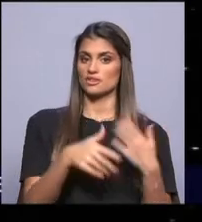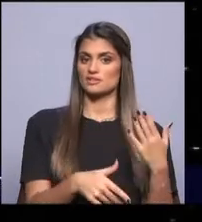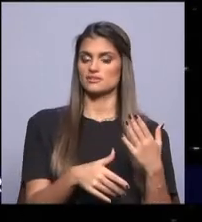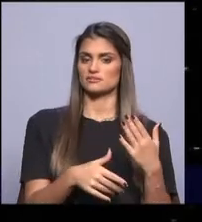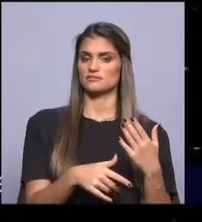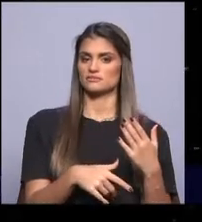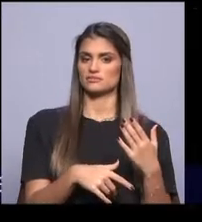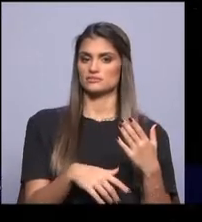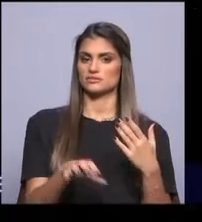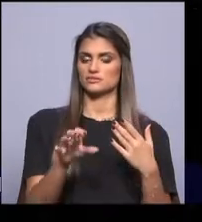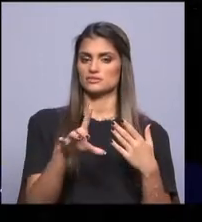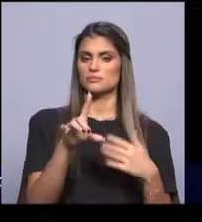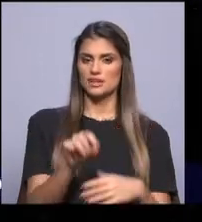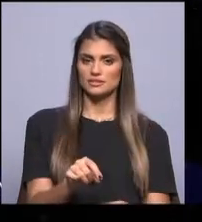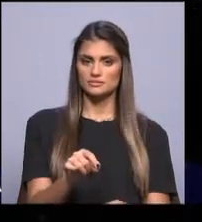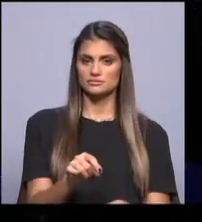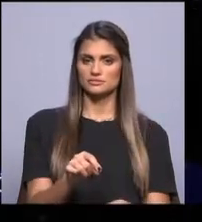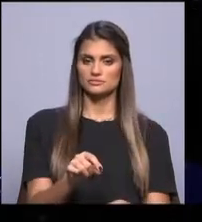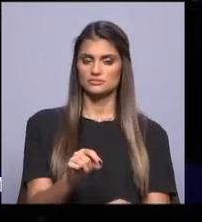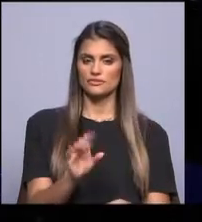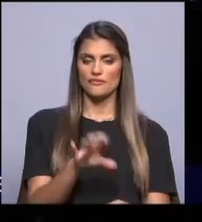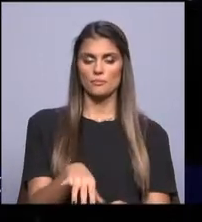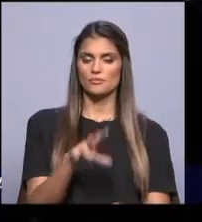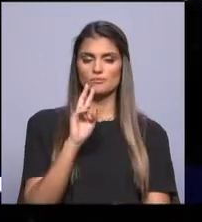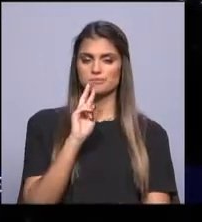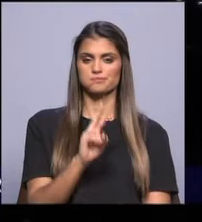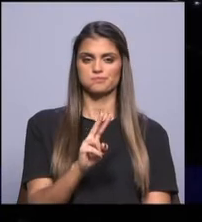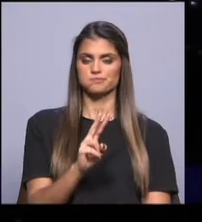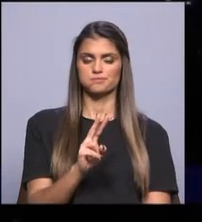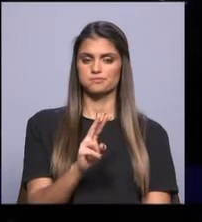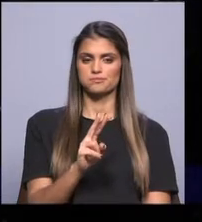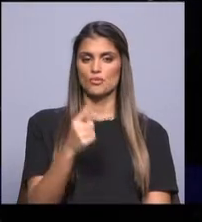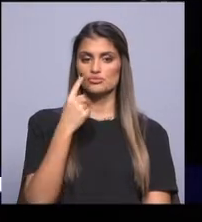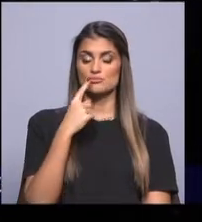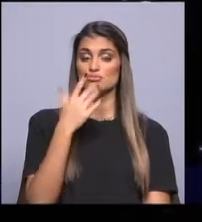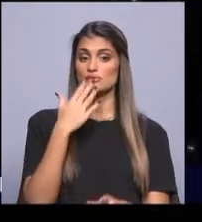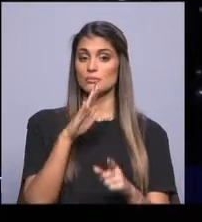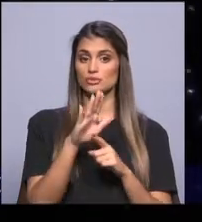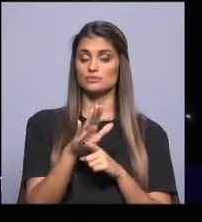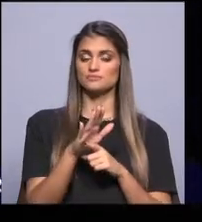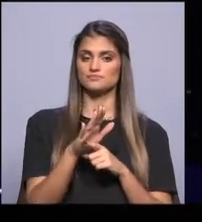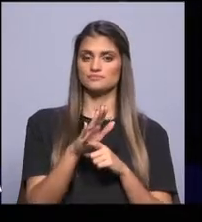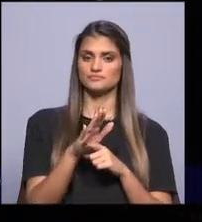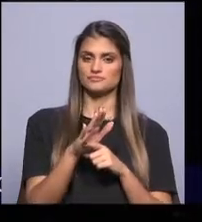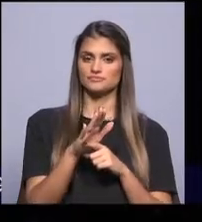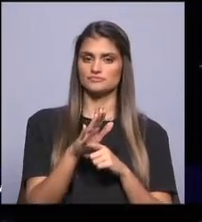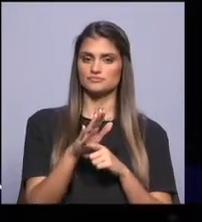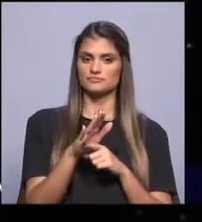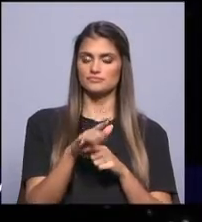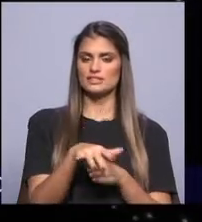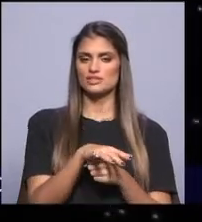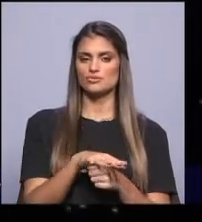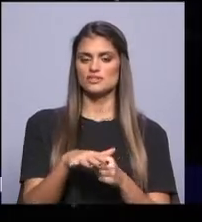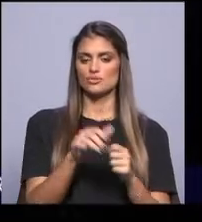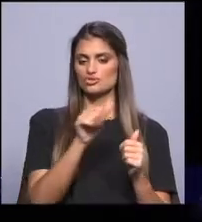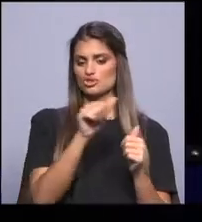meio sólido, mas não é tão visível. E conhecemos, por exemplo, no caso do nosso próprio